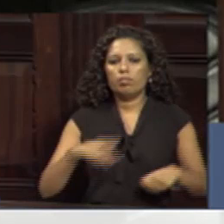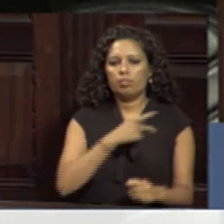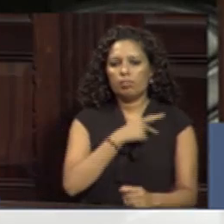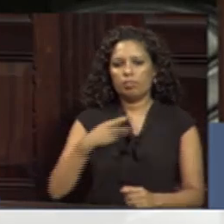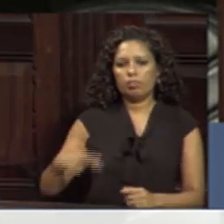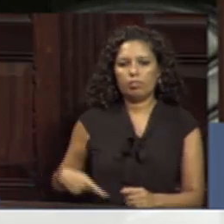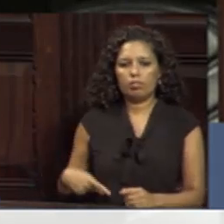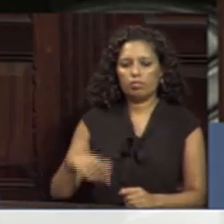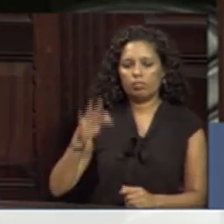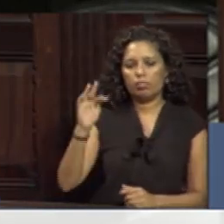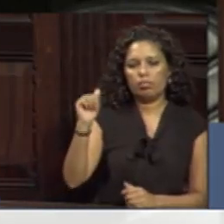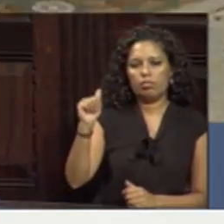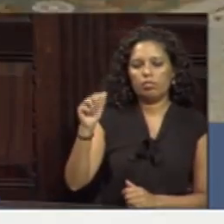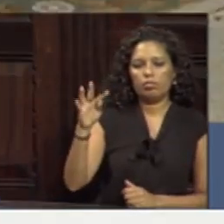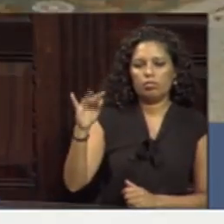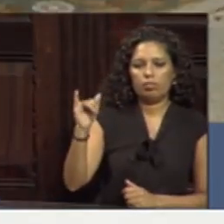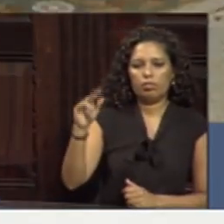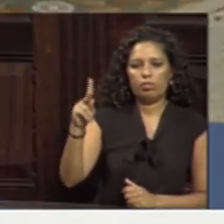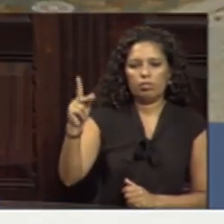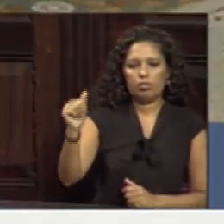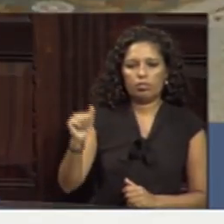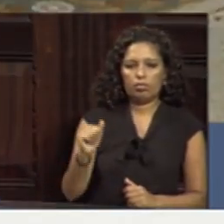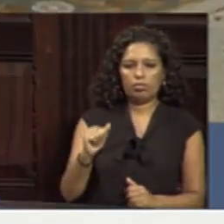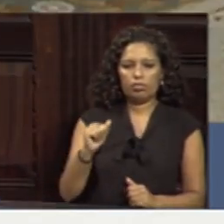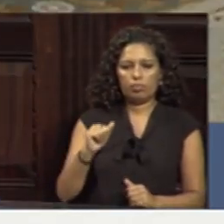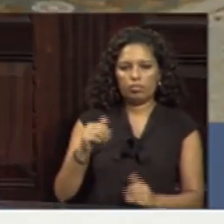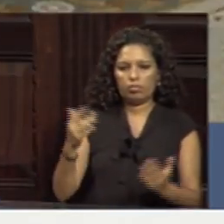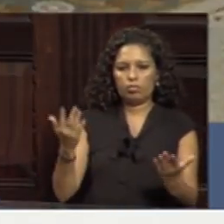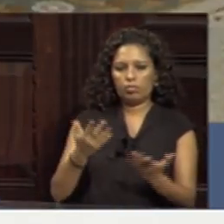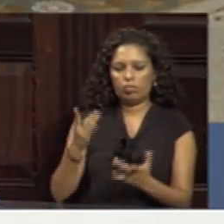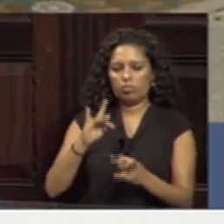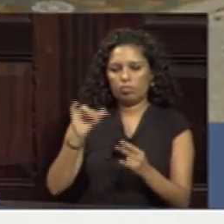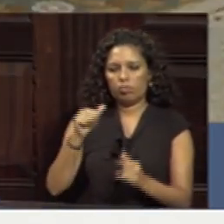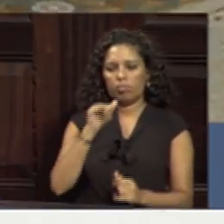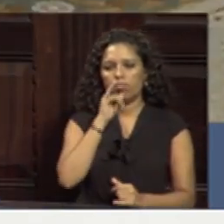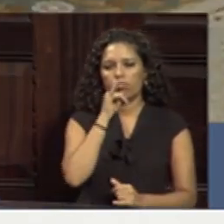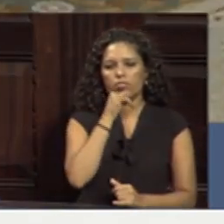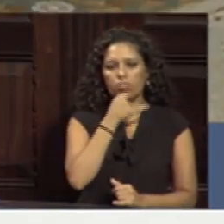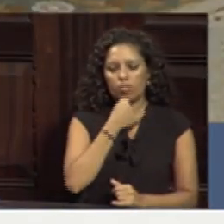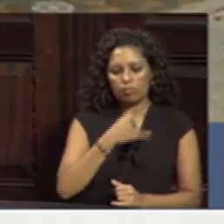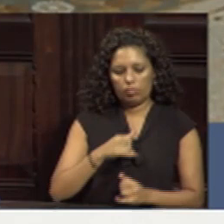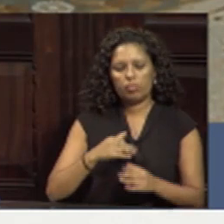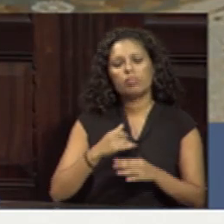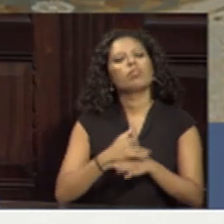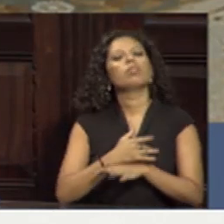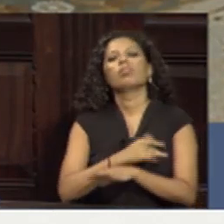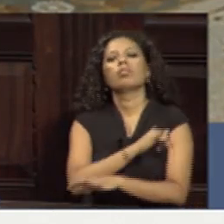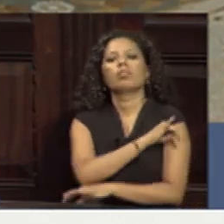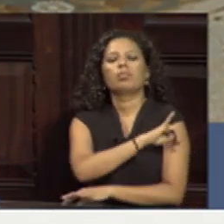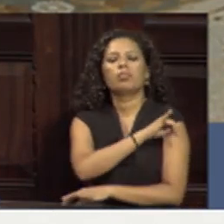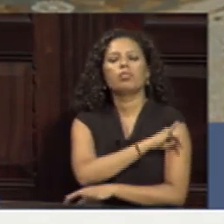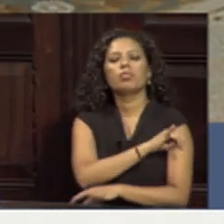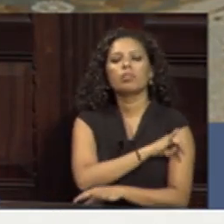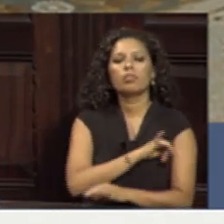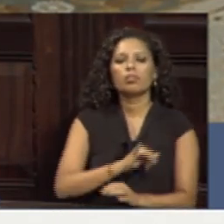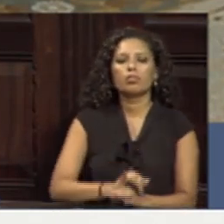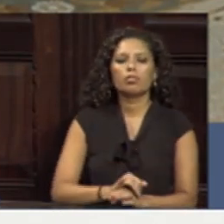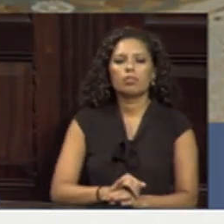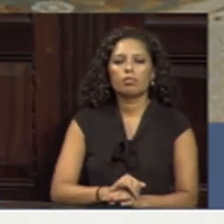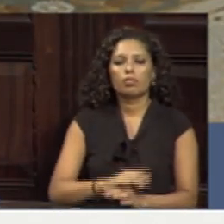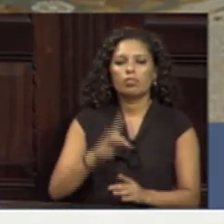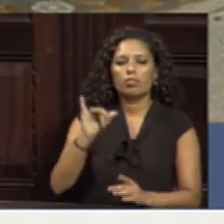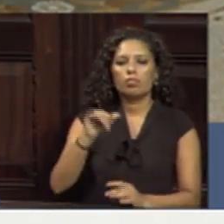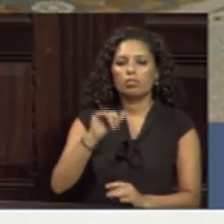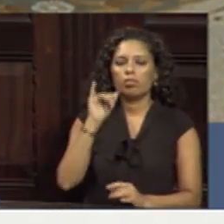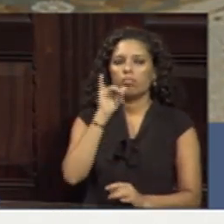Presidente Fatinha, hoje é um dia triste para o Rio de Janeiro, é um dia triste